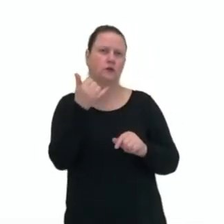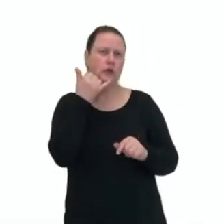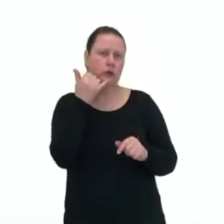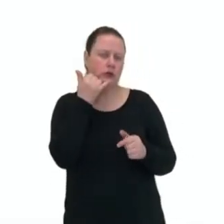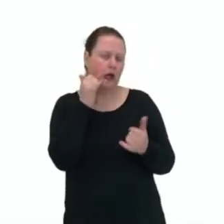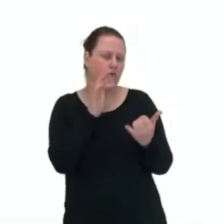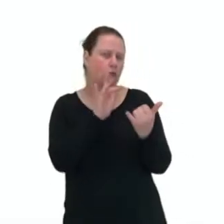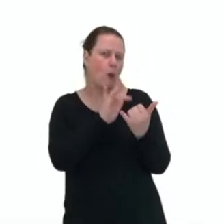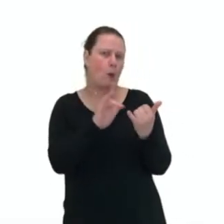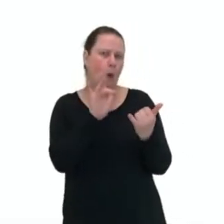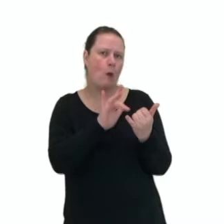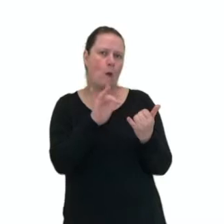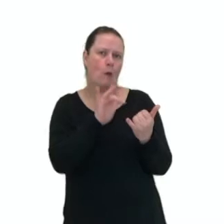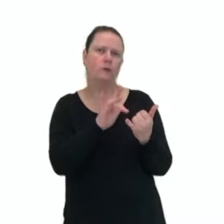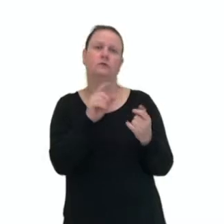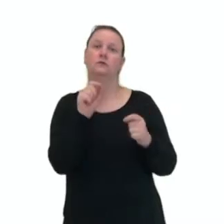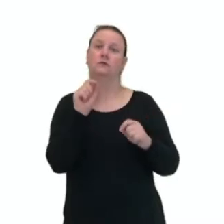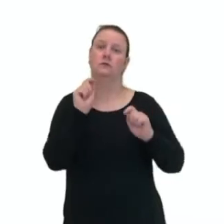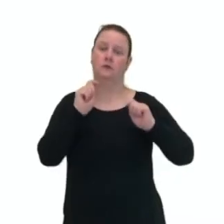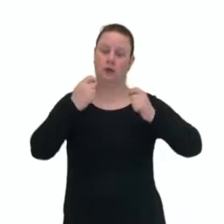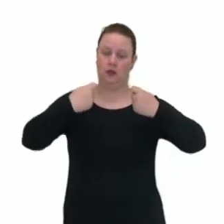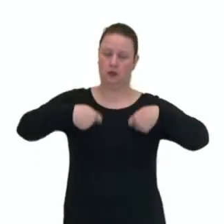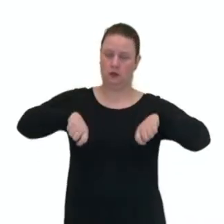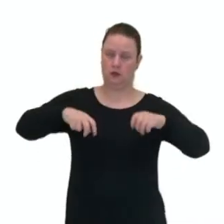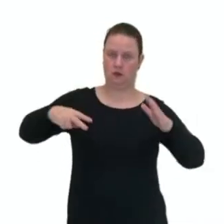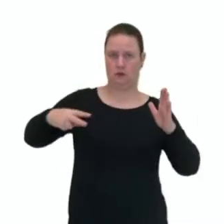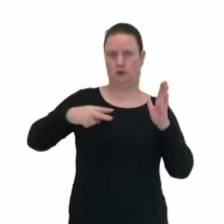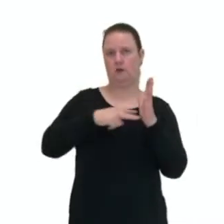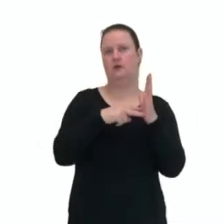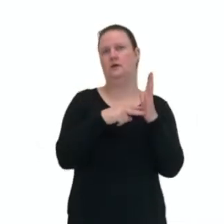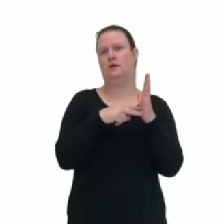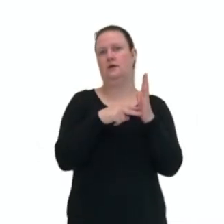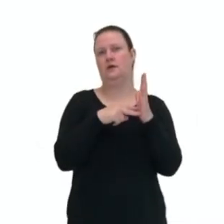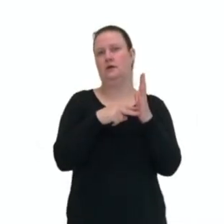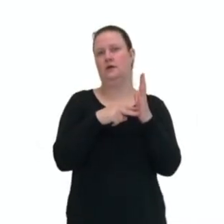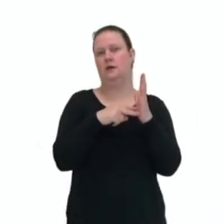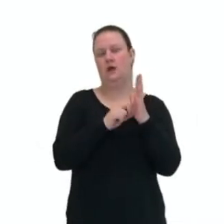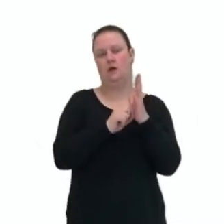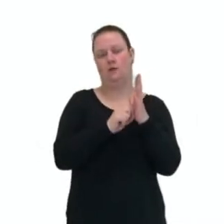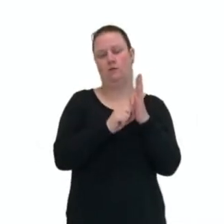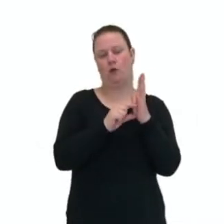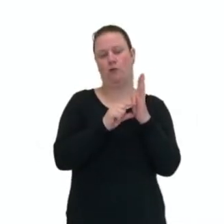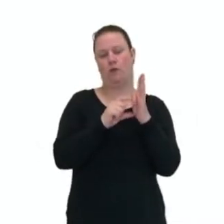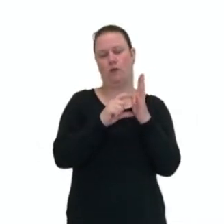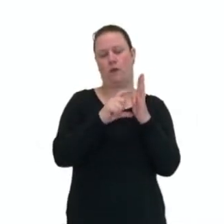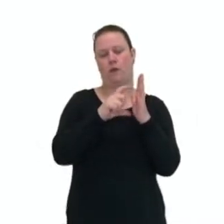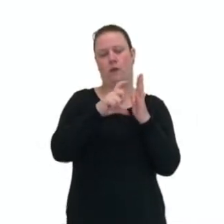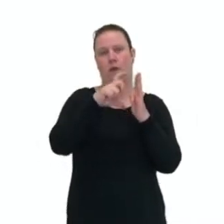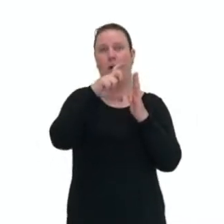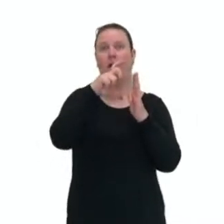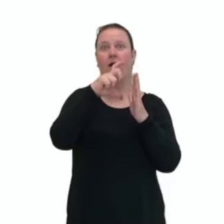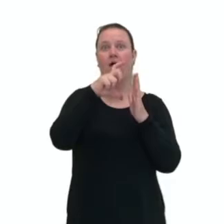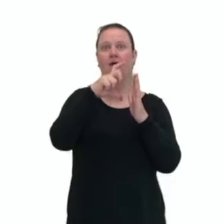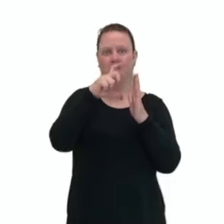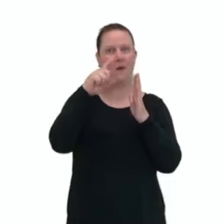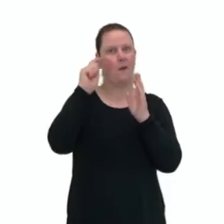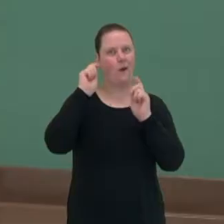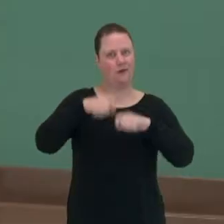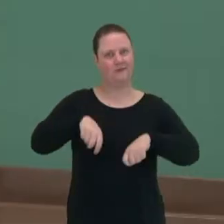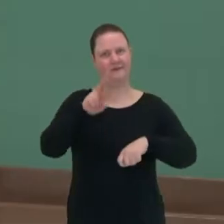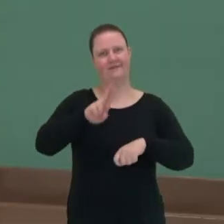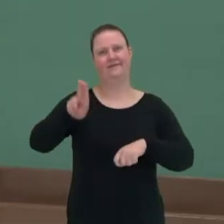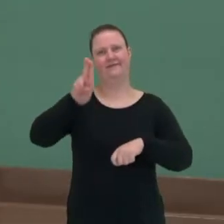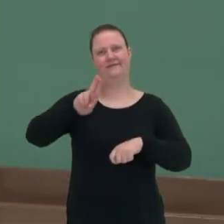nós ligamos na tomada, plugamos na tomada, vai carregar, tem a energia elétrica. Porém,